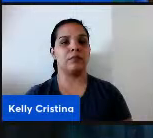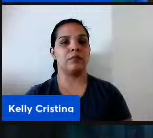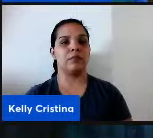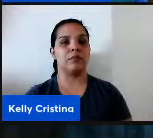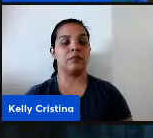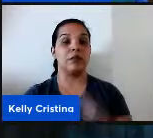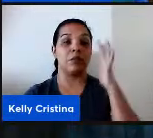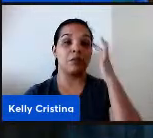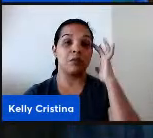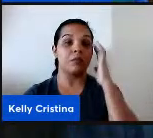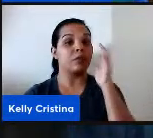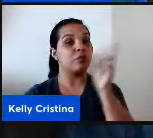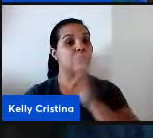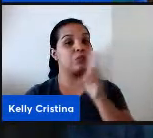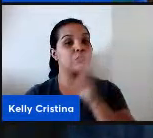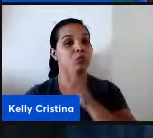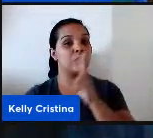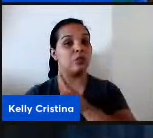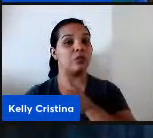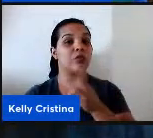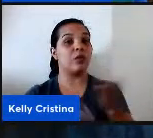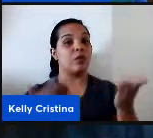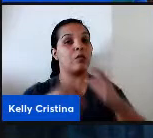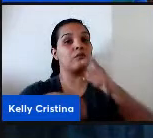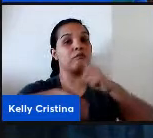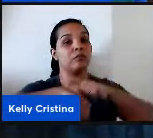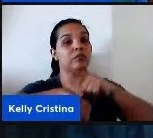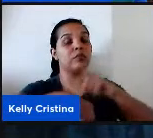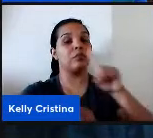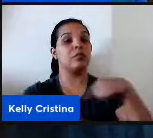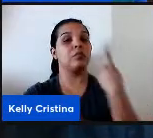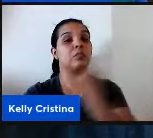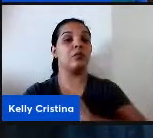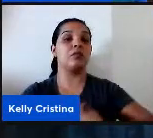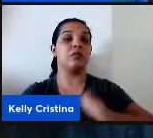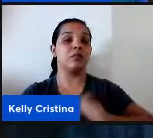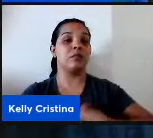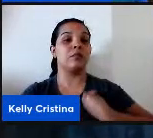não é? Nos tempos atuais que nós vivemos, que são tempos